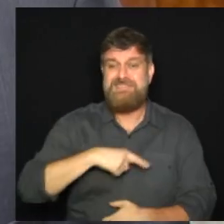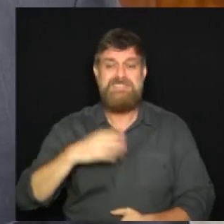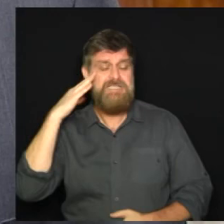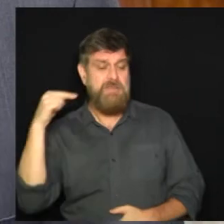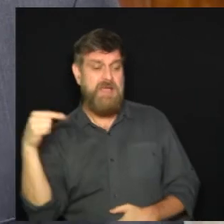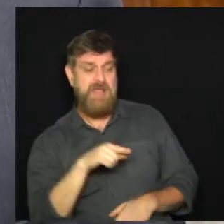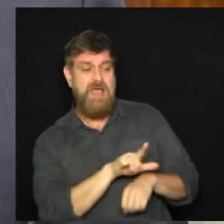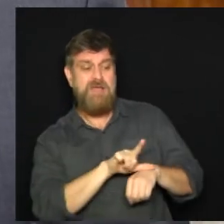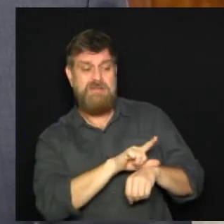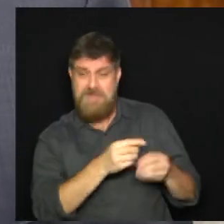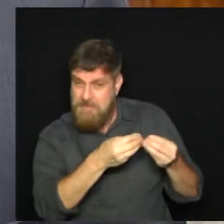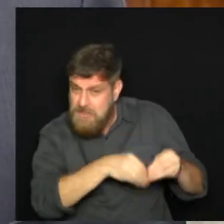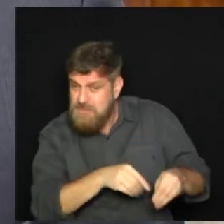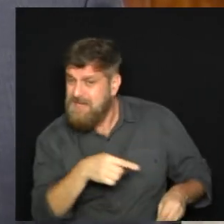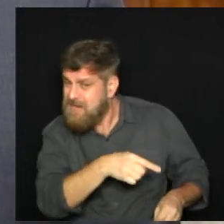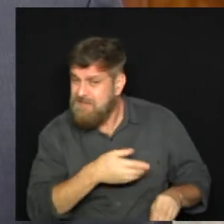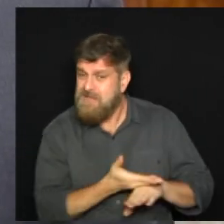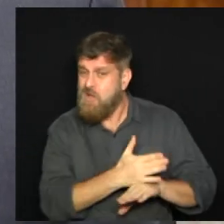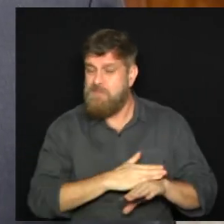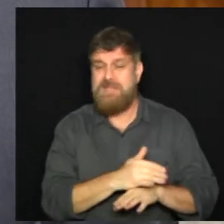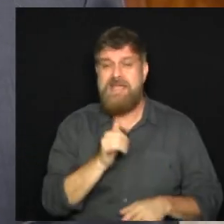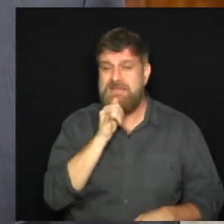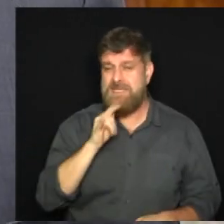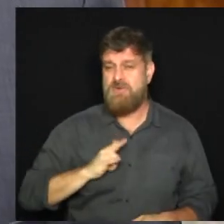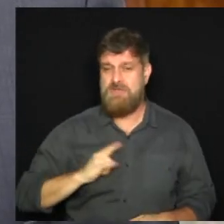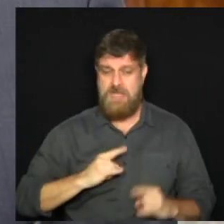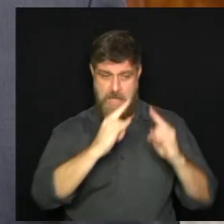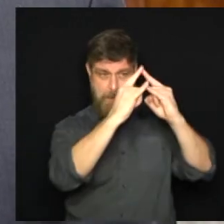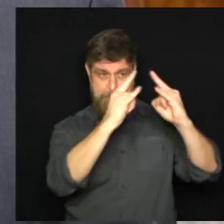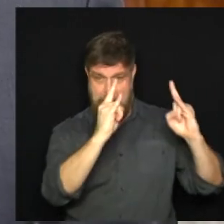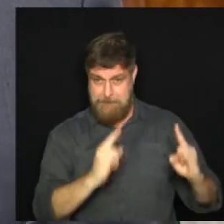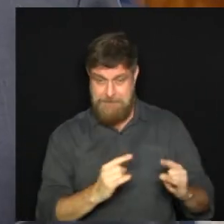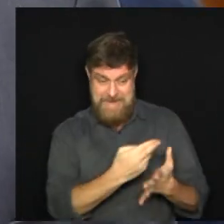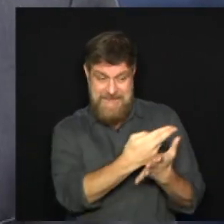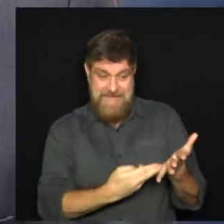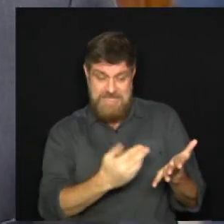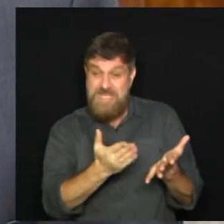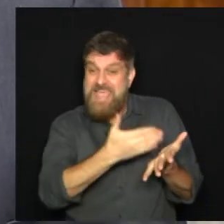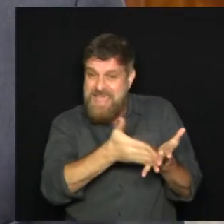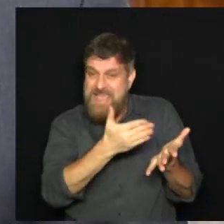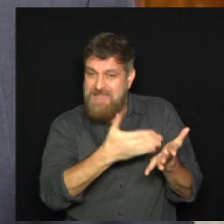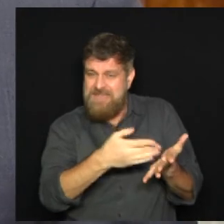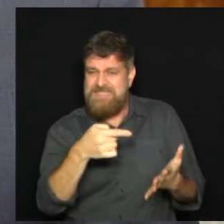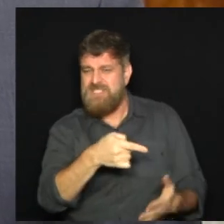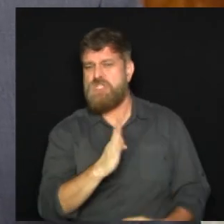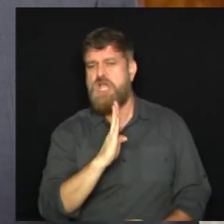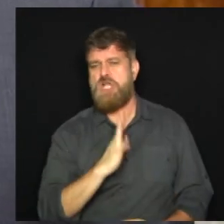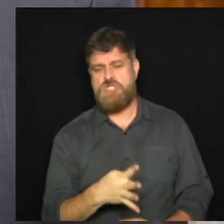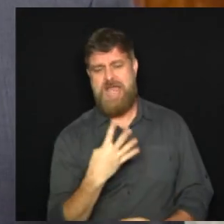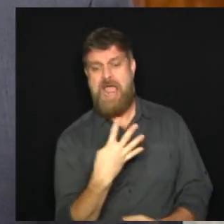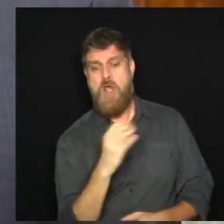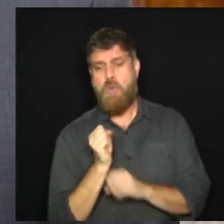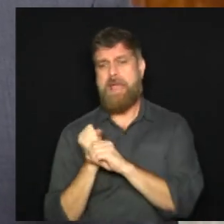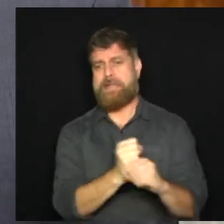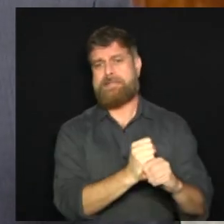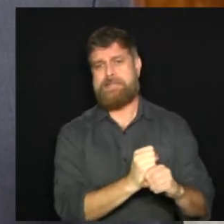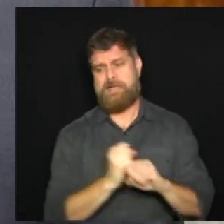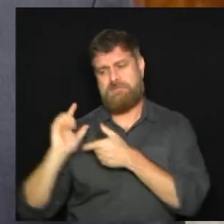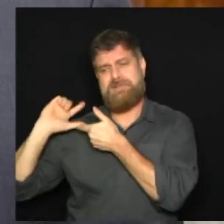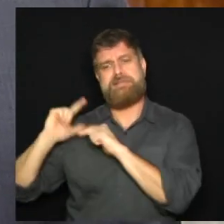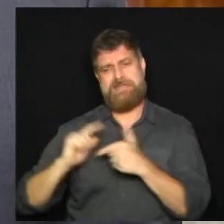ciclovia. A ciclovia é importante para toda a cidade, é uma questão de mobilidade, mas o que ocorre? Ocorre que existem comércios ali